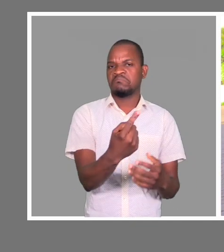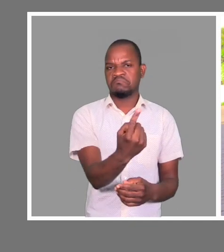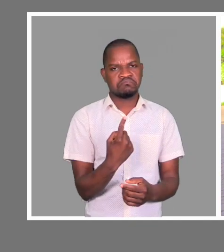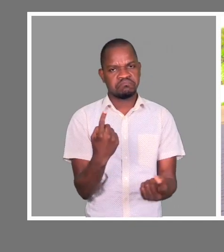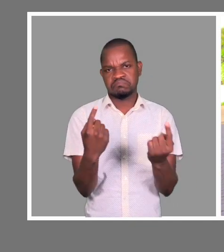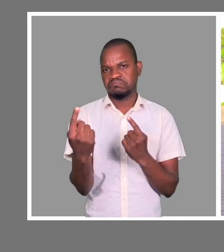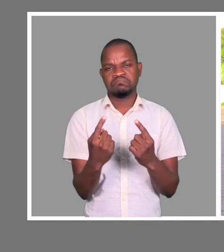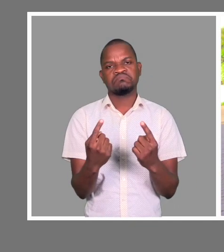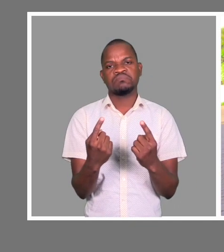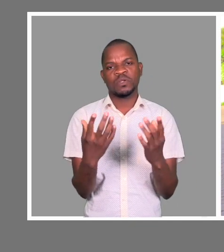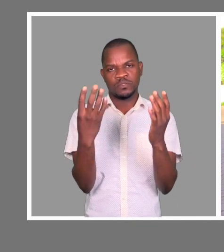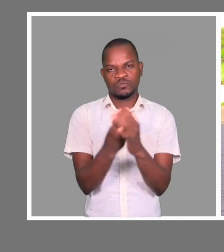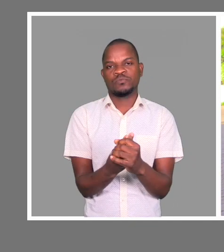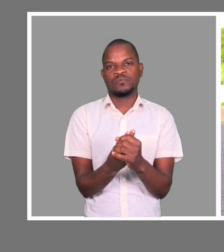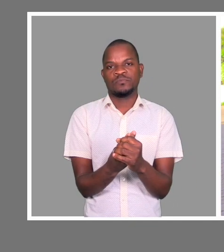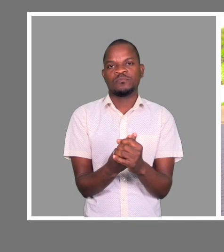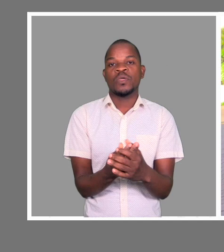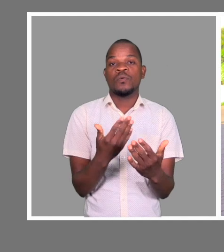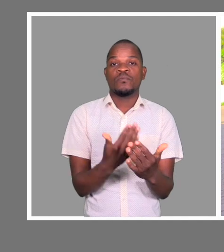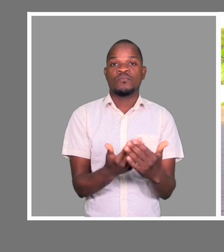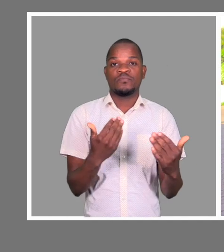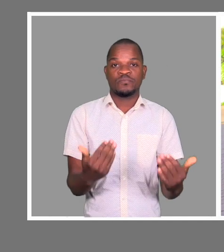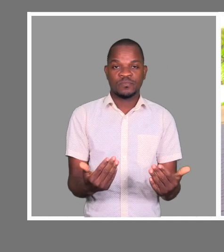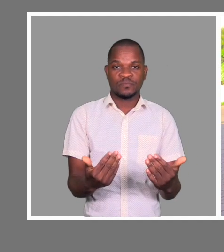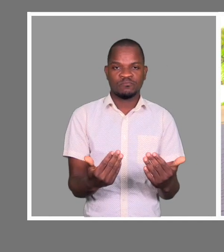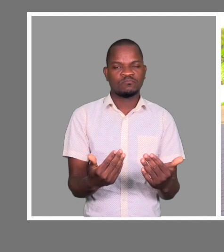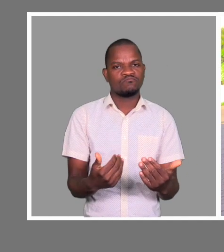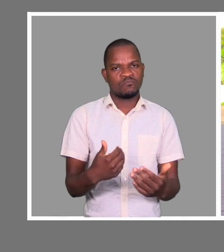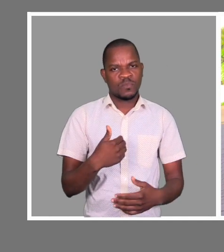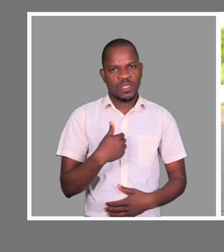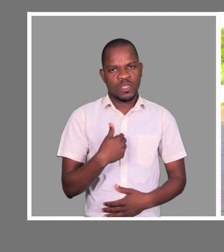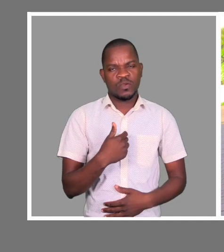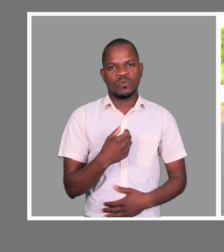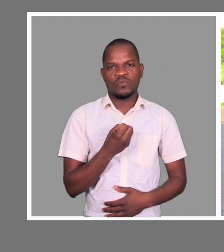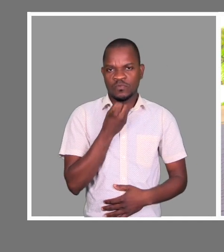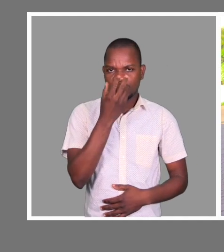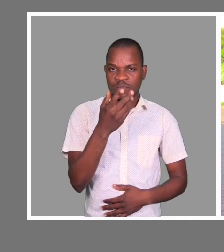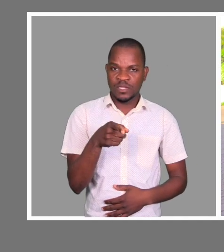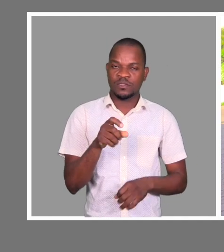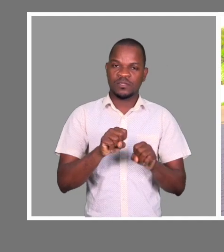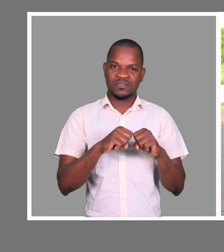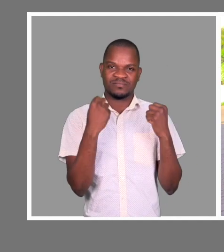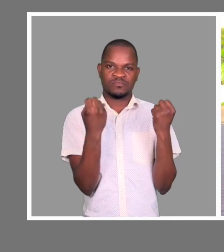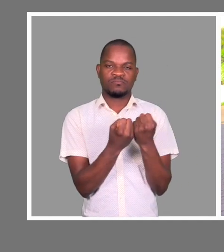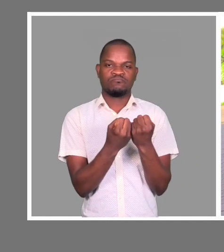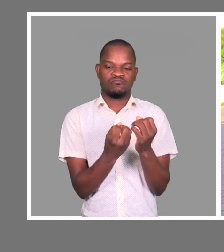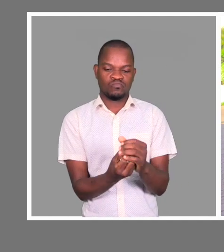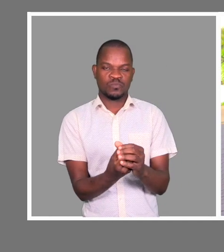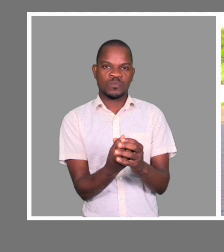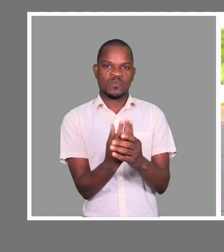acolhidas. Por isso é que eu digo que esta família foi mesmo criada para abraçar as pessoas